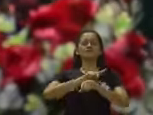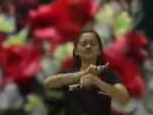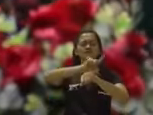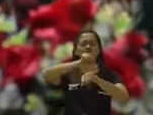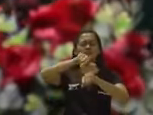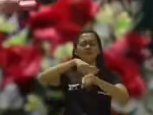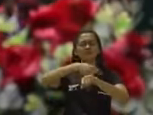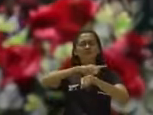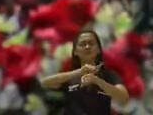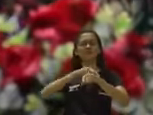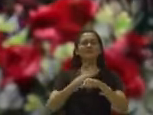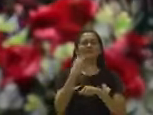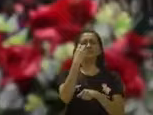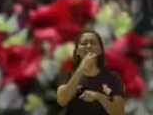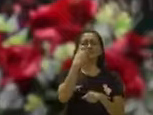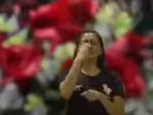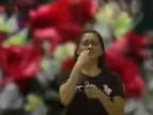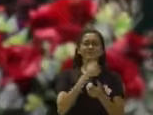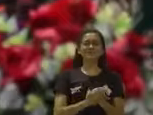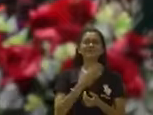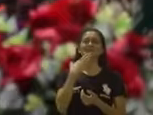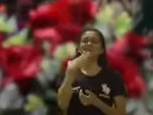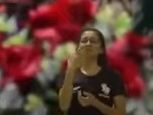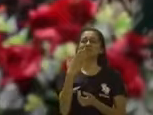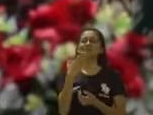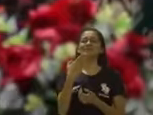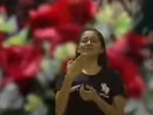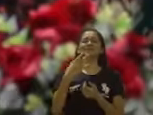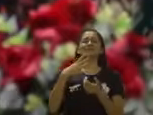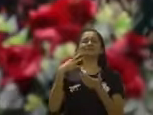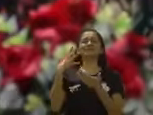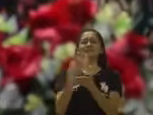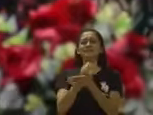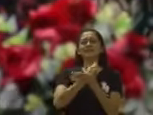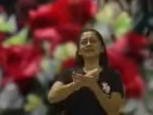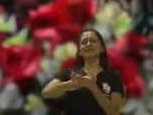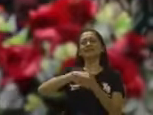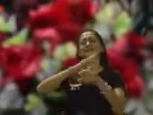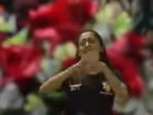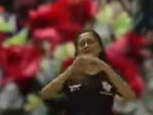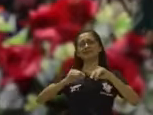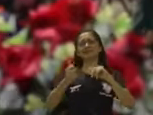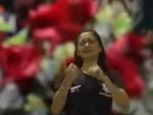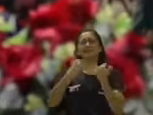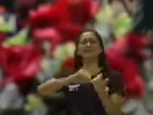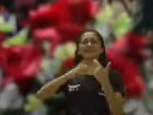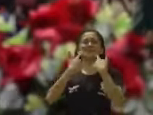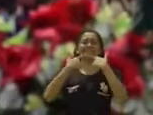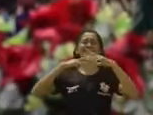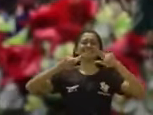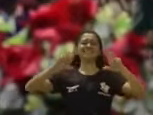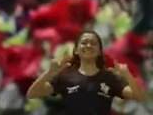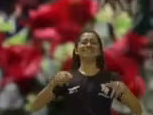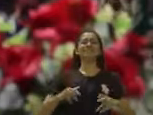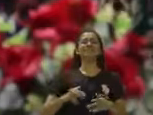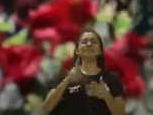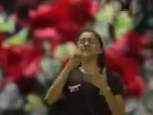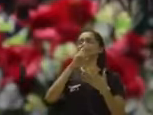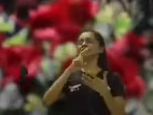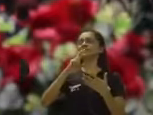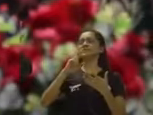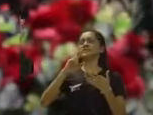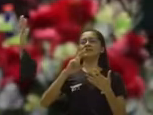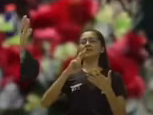teve. E o pedido da oração é que Jesus salve, cure, batize com o Espírito Santo. Senhor Jesus, oramos.